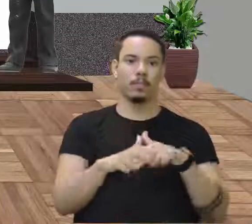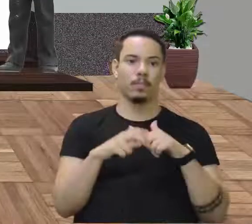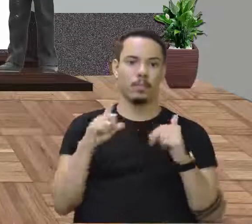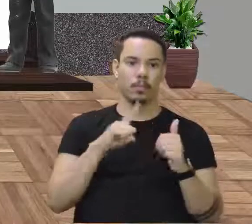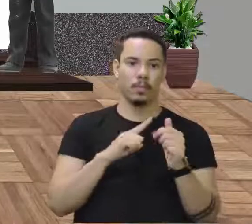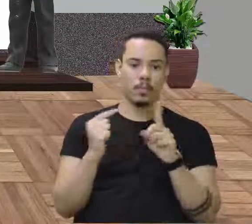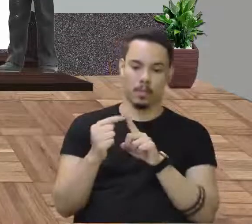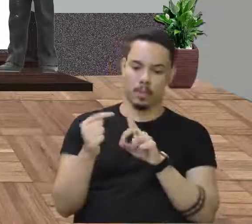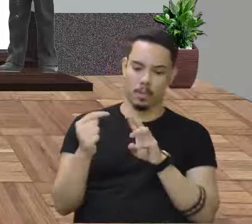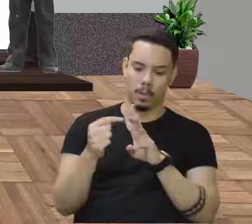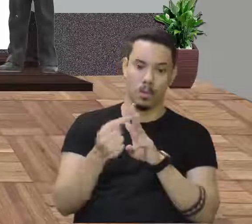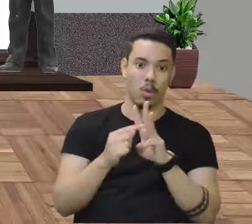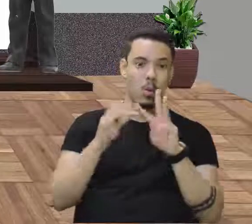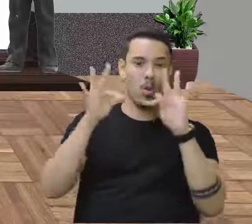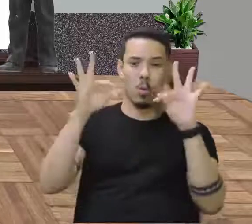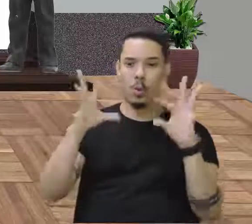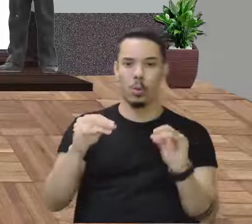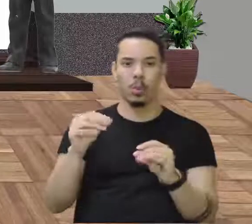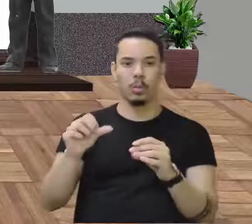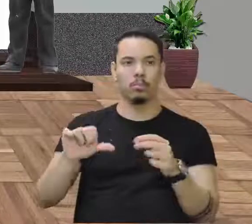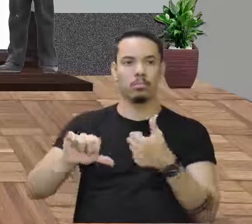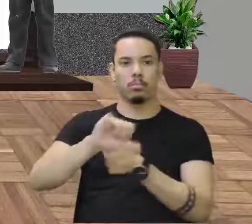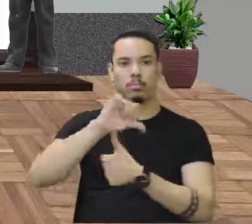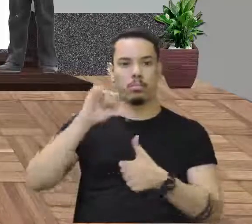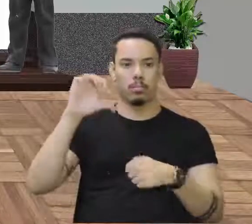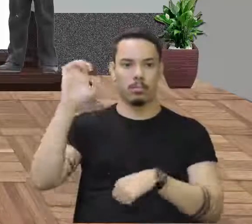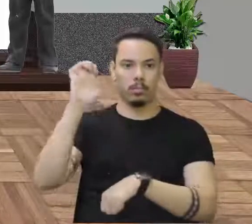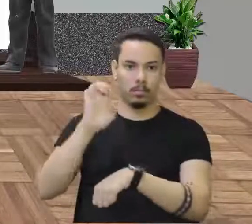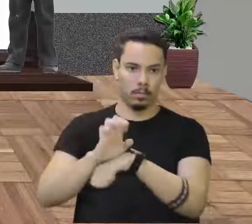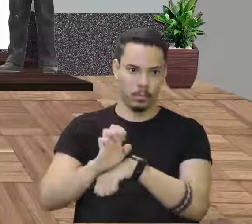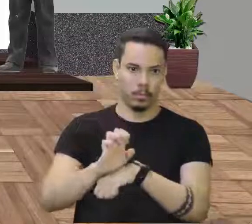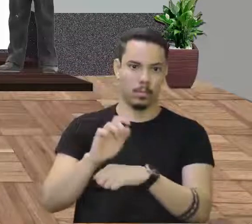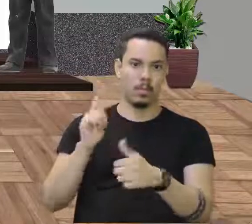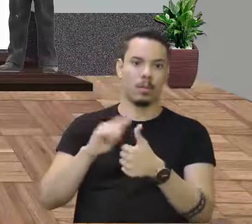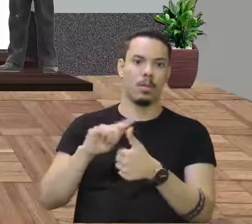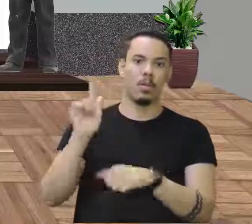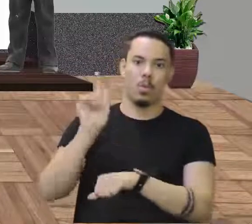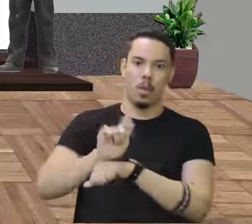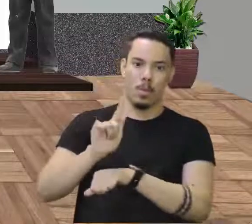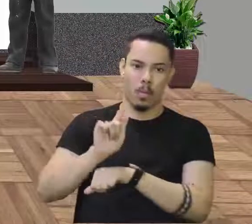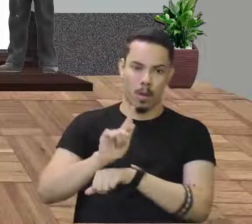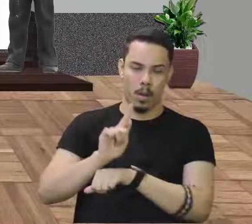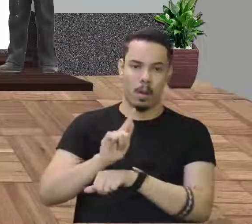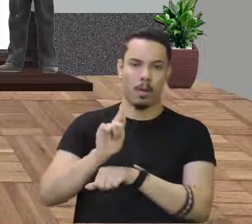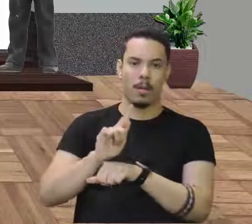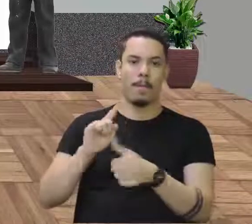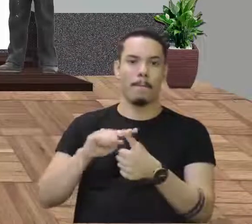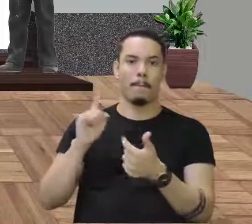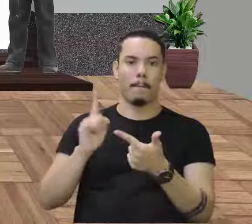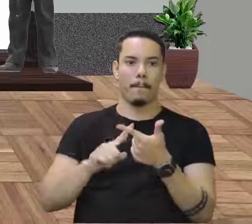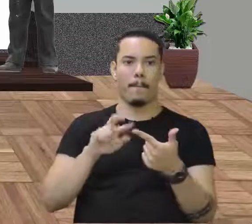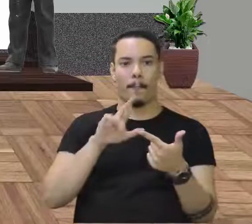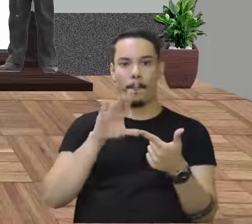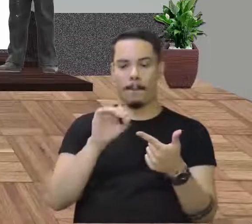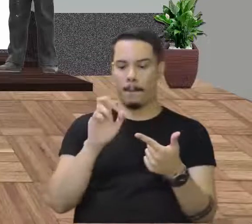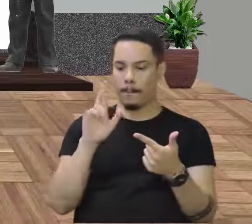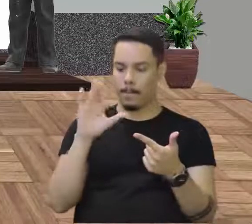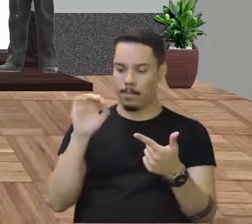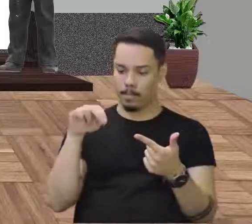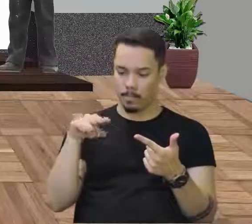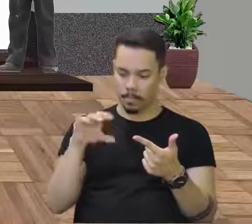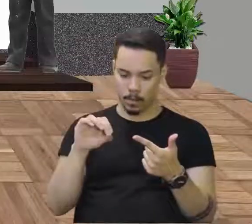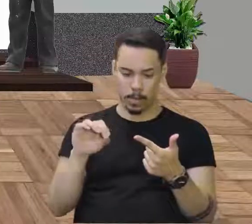3 territórios. Todos esses 3 viraram estado. O território federal do Guaporé virou Rondônia, o território federal do Rio Branco virou